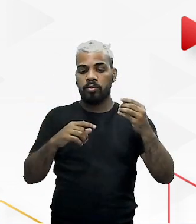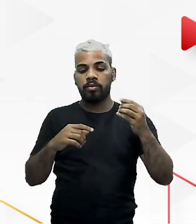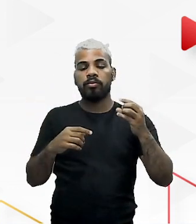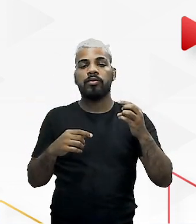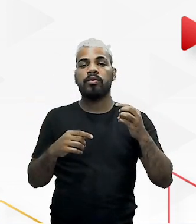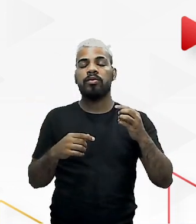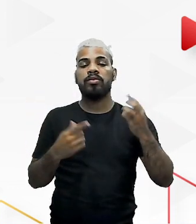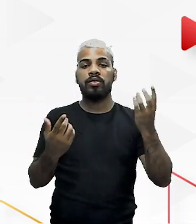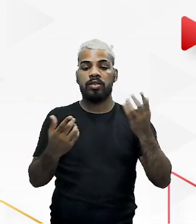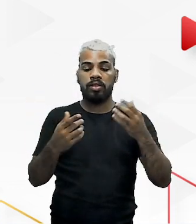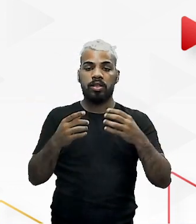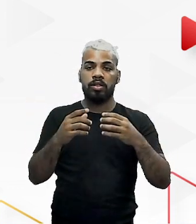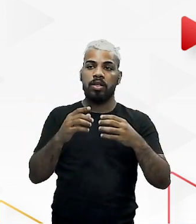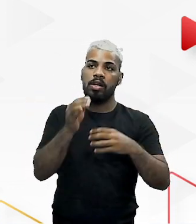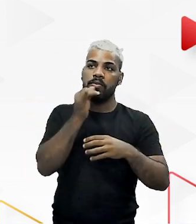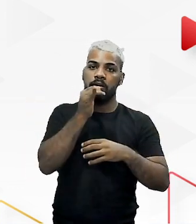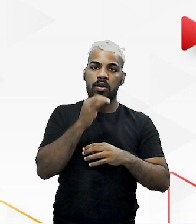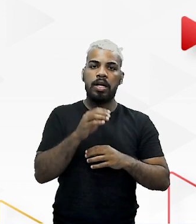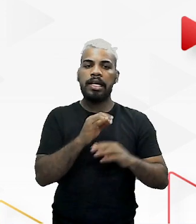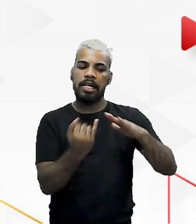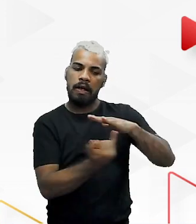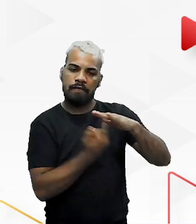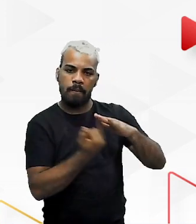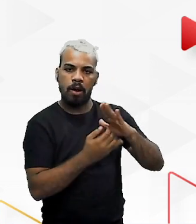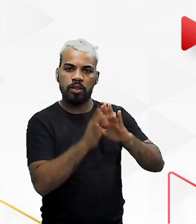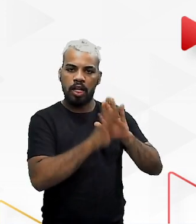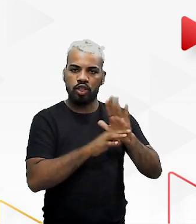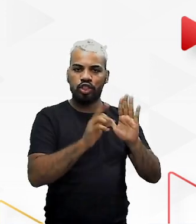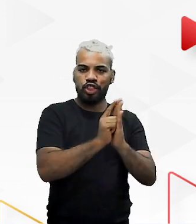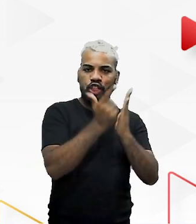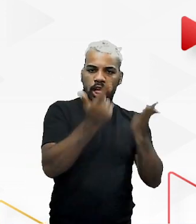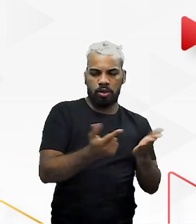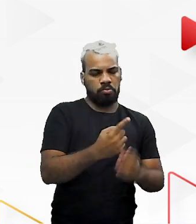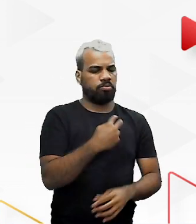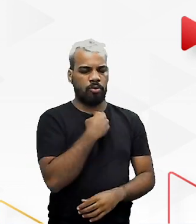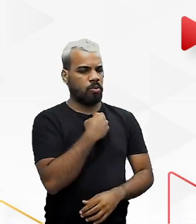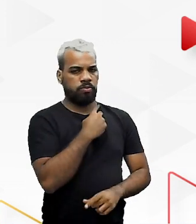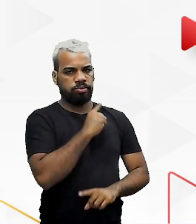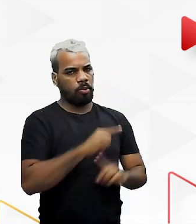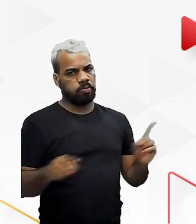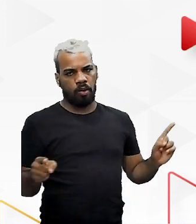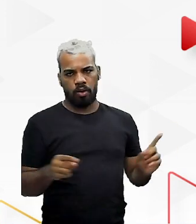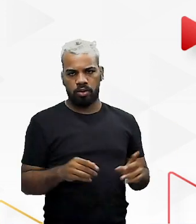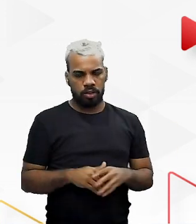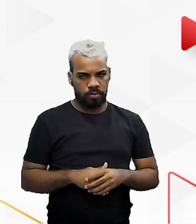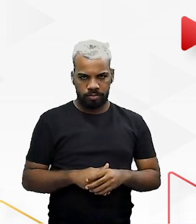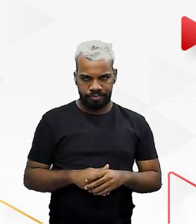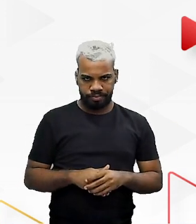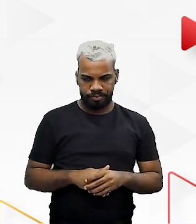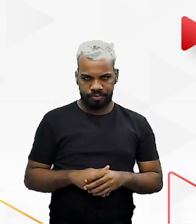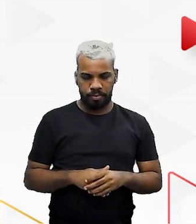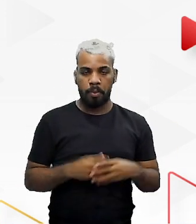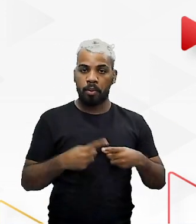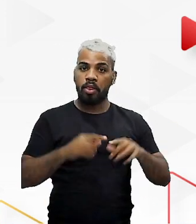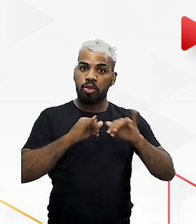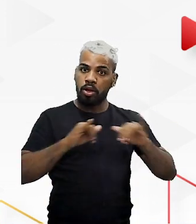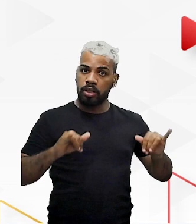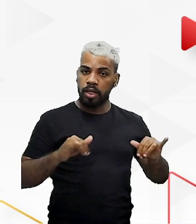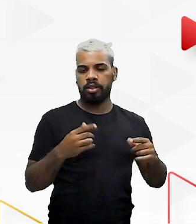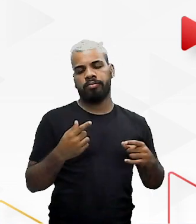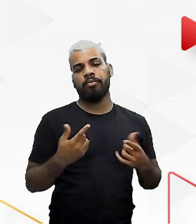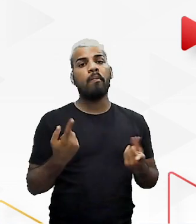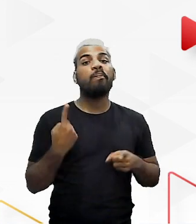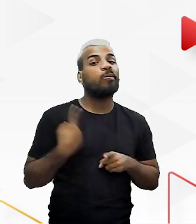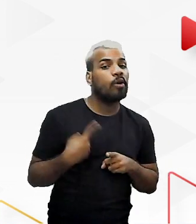conotativa não é recomendado nos textos jornalísticos, no gênero textual notícia.